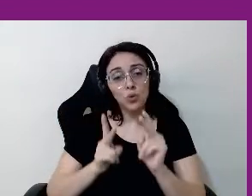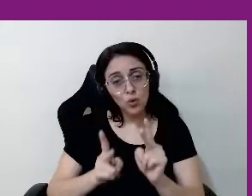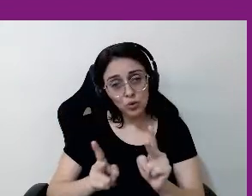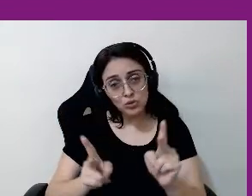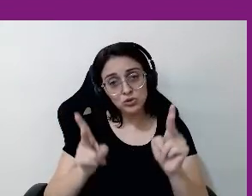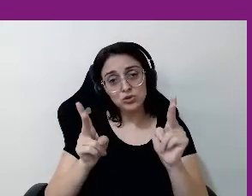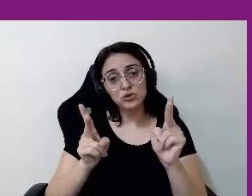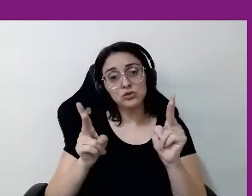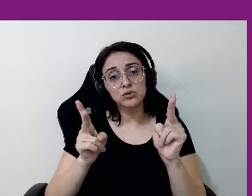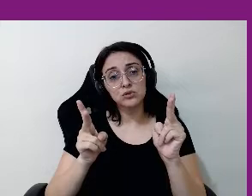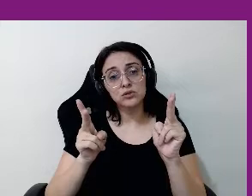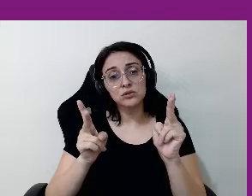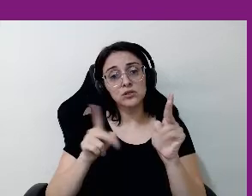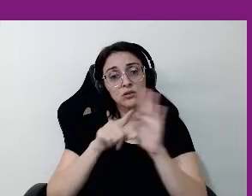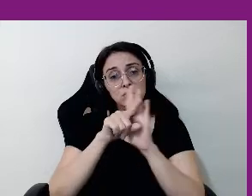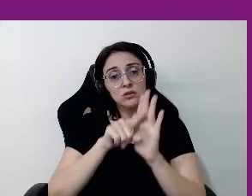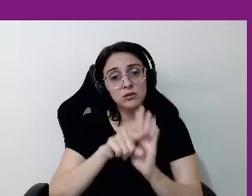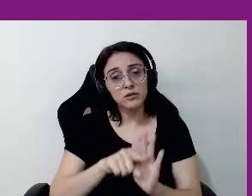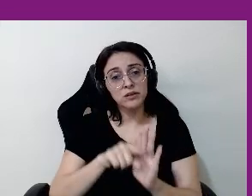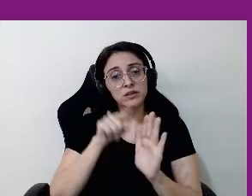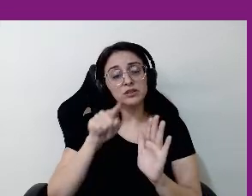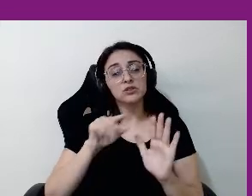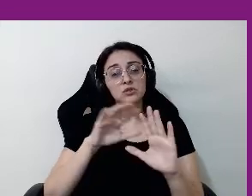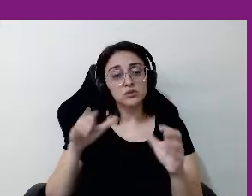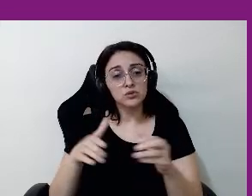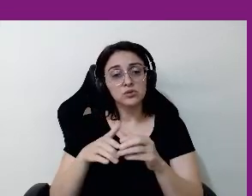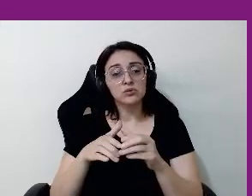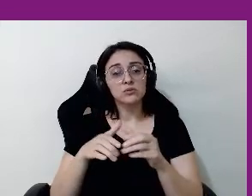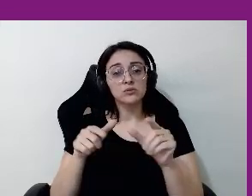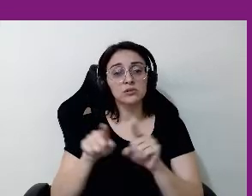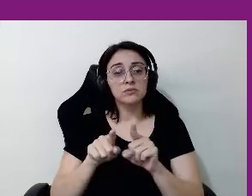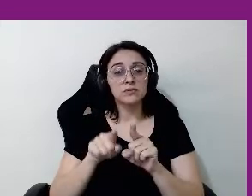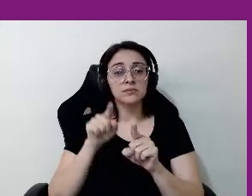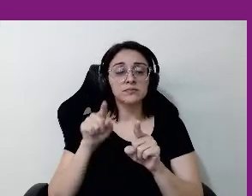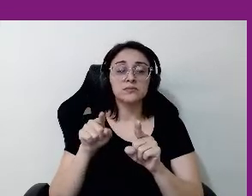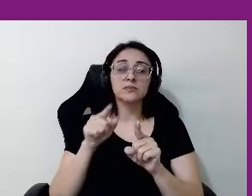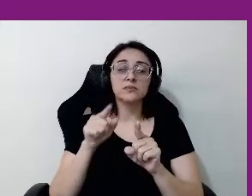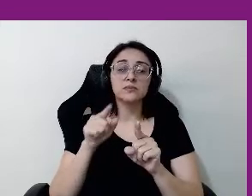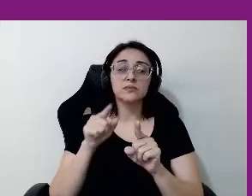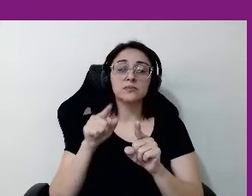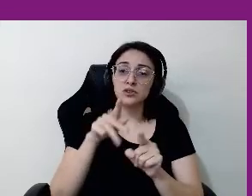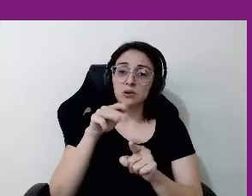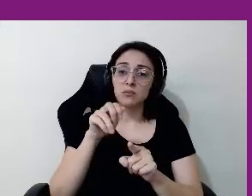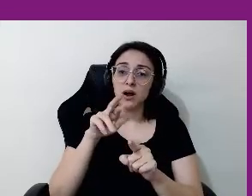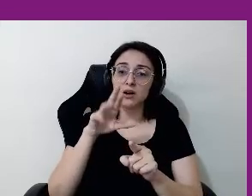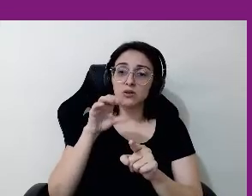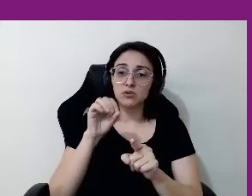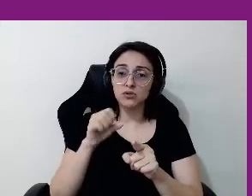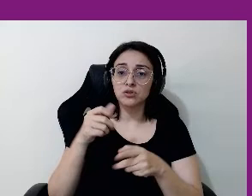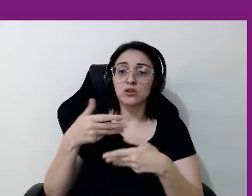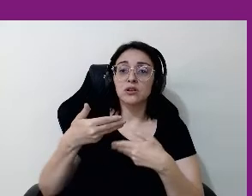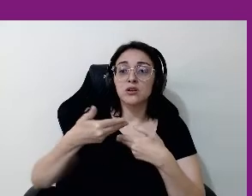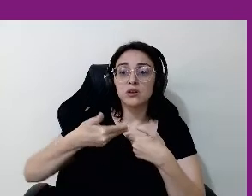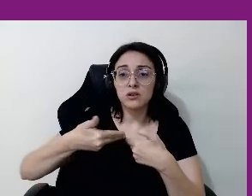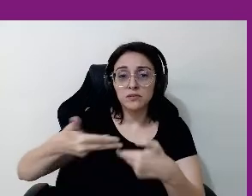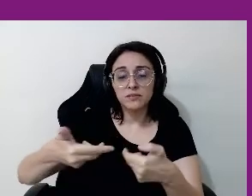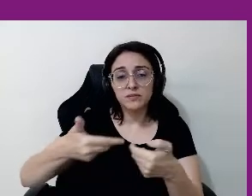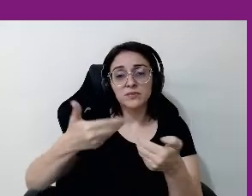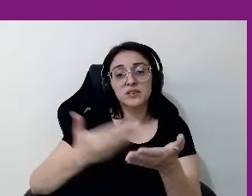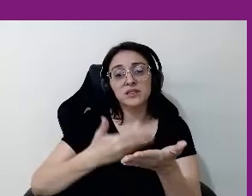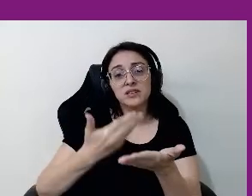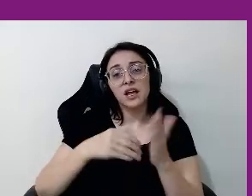continua investigando isso, e no nosso grupo, o professor Marcos, né, convidou a gente para escrever esse